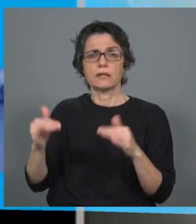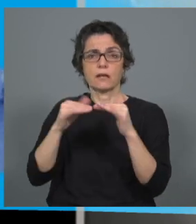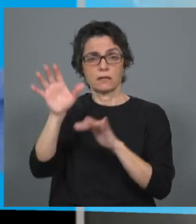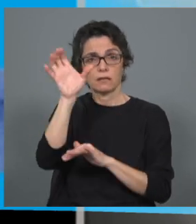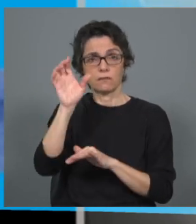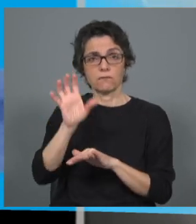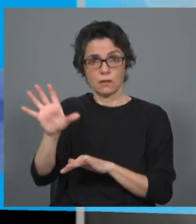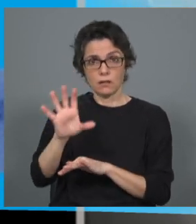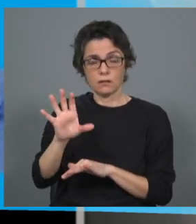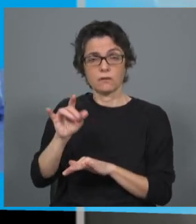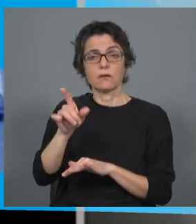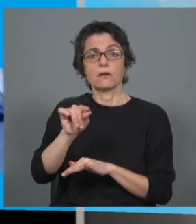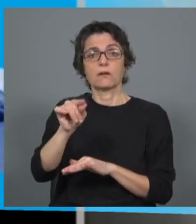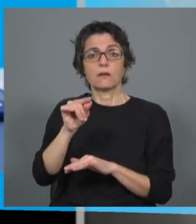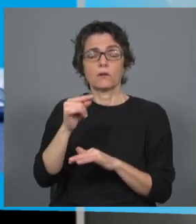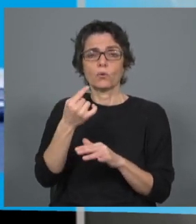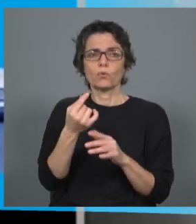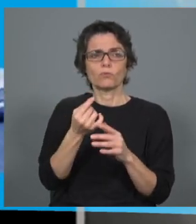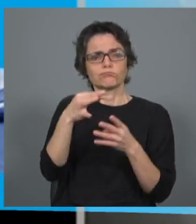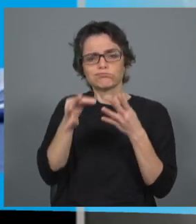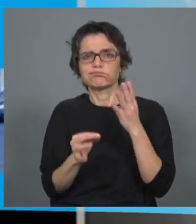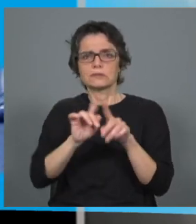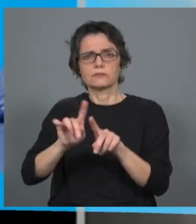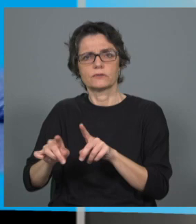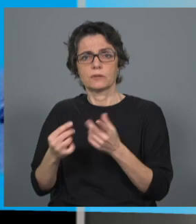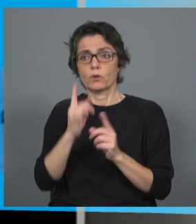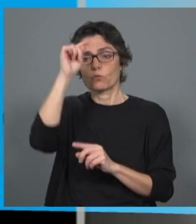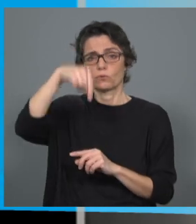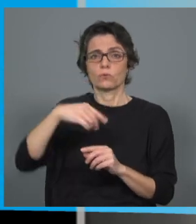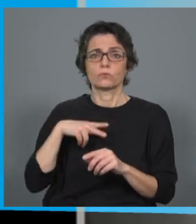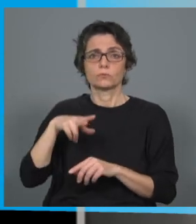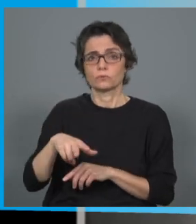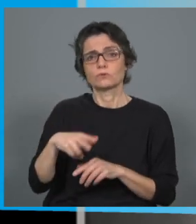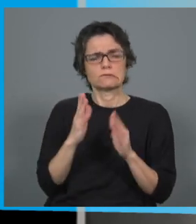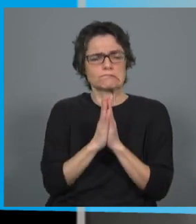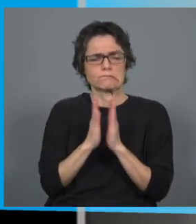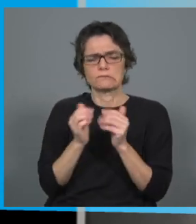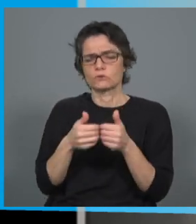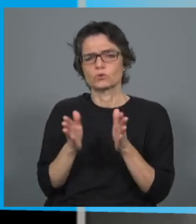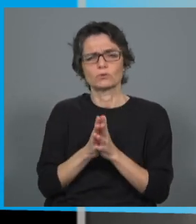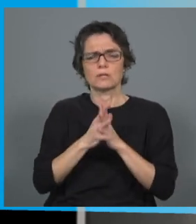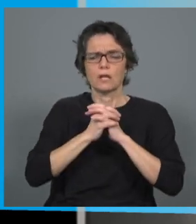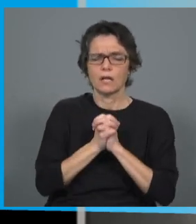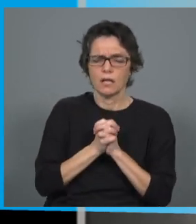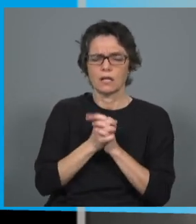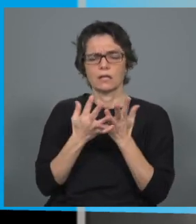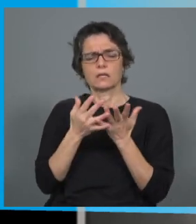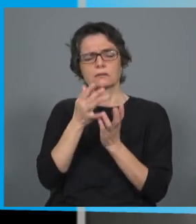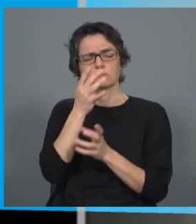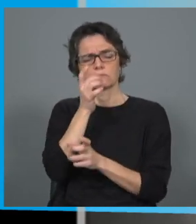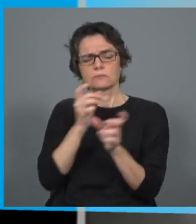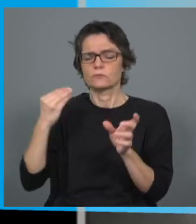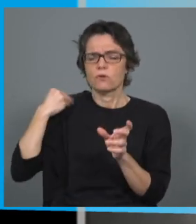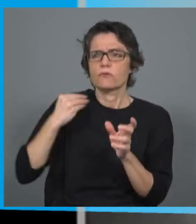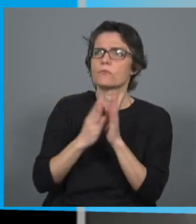portanto, só isso já pôs a Igreja de norte a sul de Portugal a rezar pelas vocações, a olhar para as vocações e